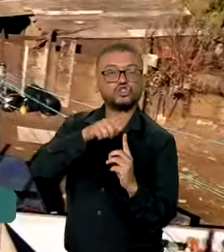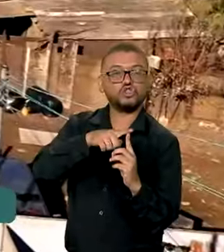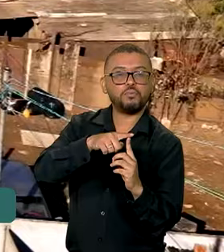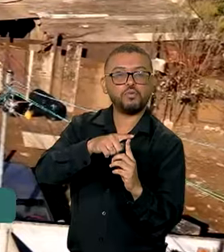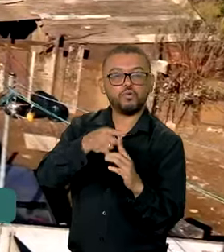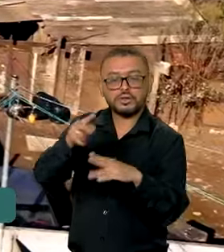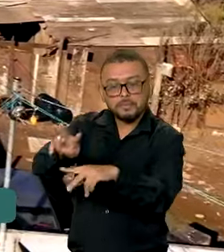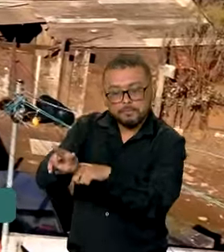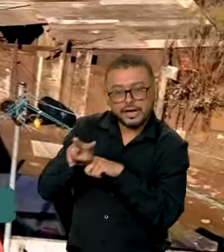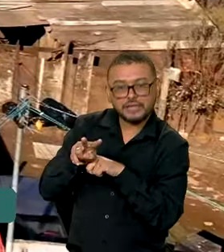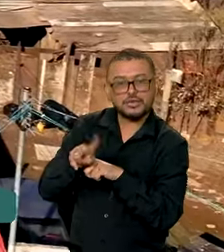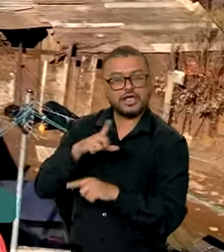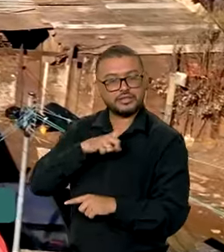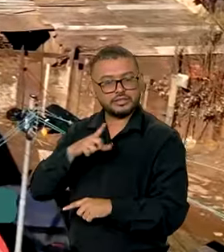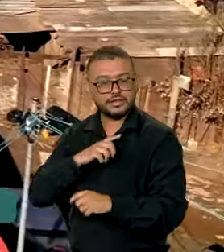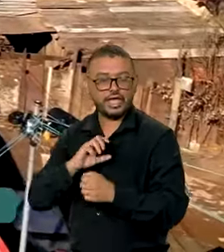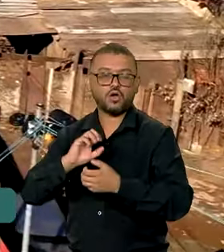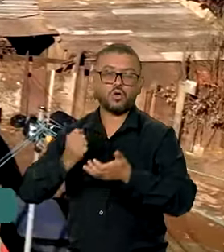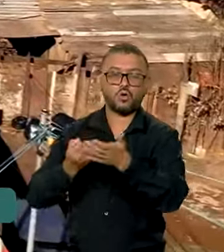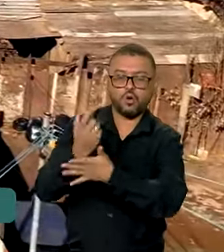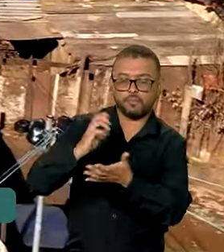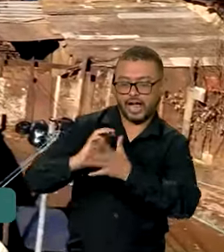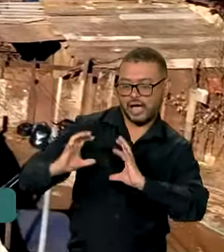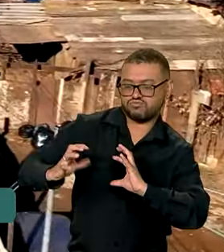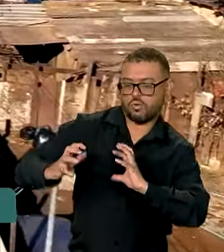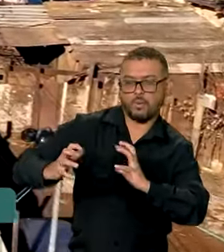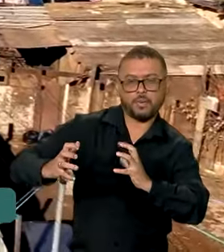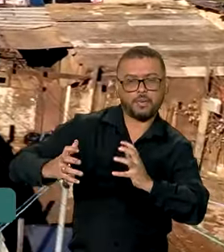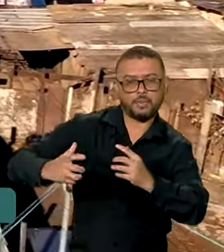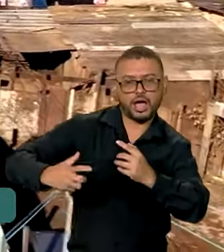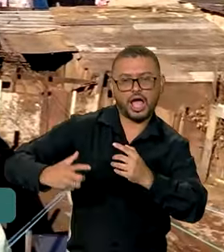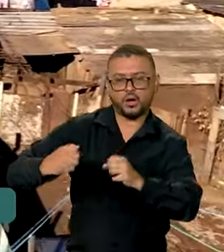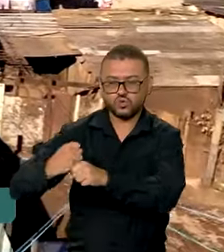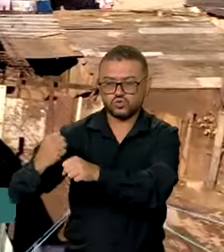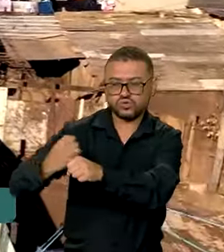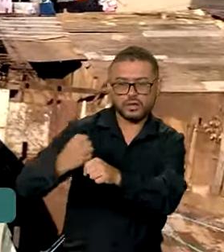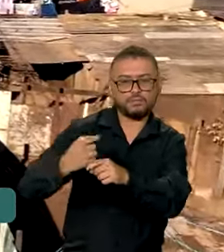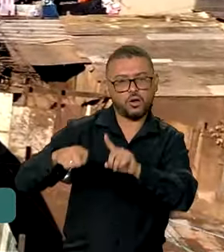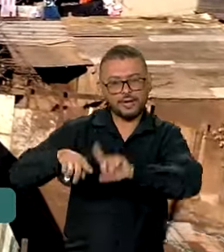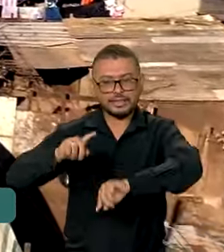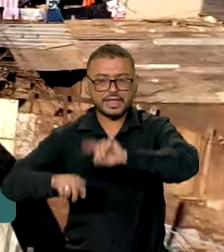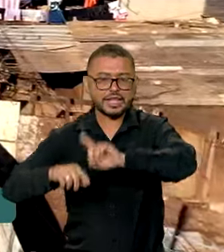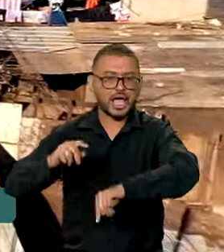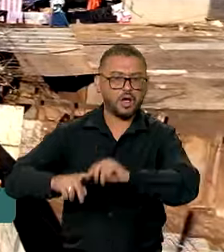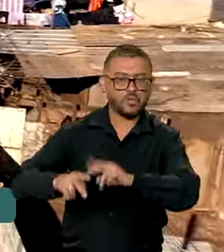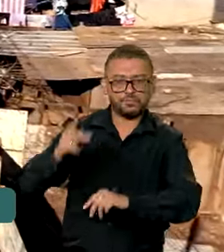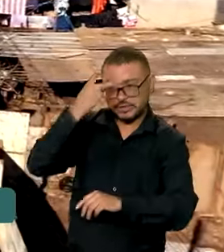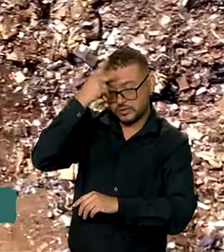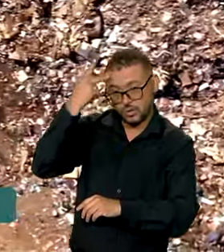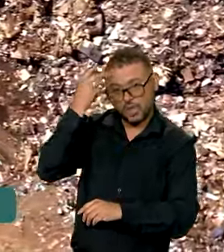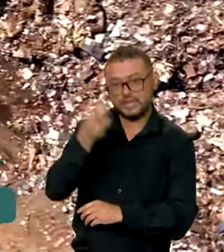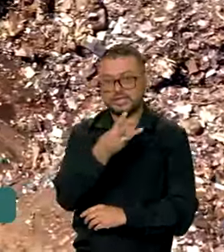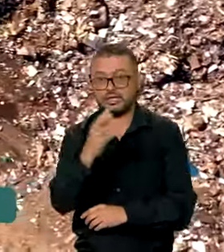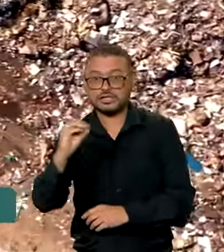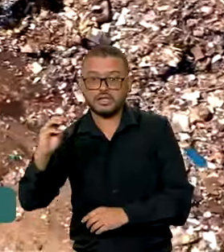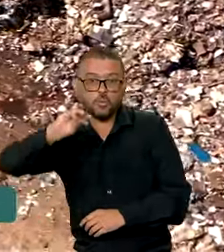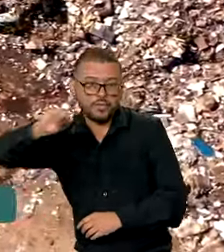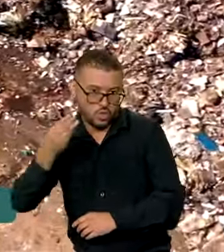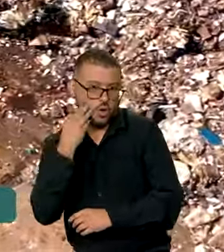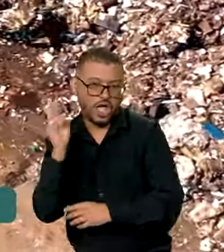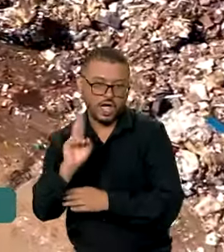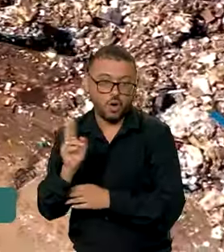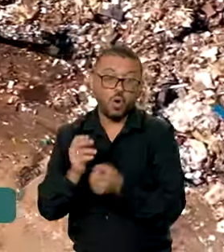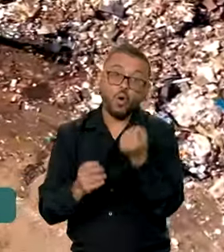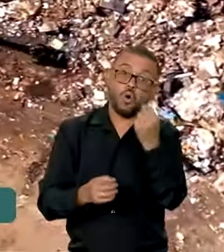A primeira é para máquinas e equipamentos, que pode chegar a até 300 milhões por cliente. A segunda é